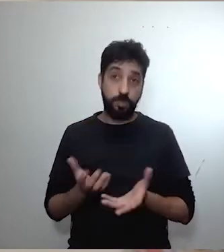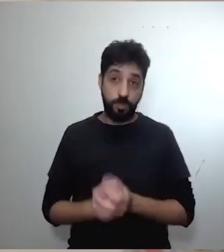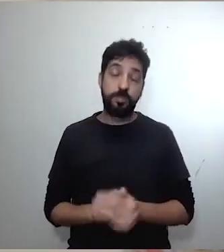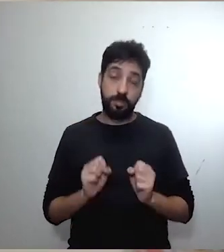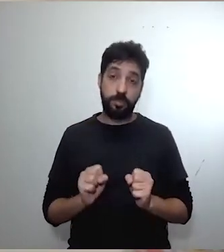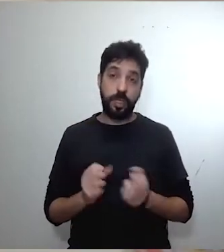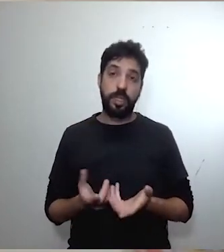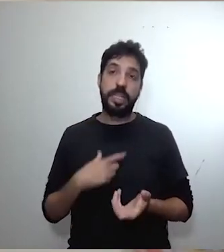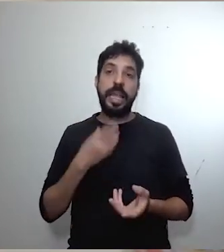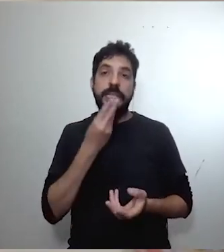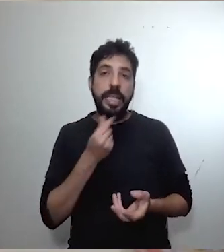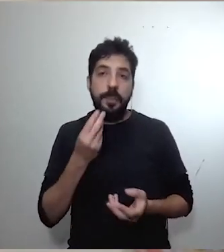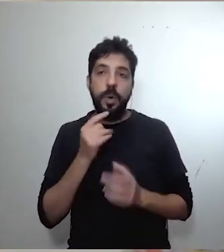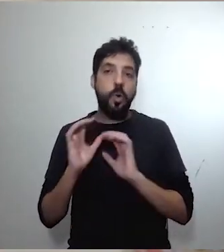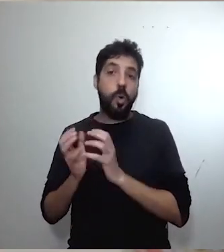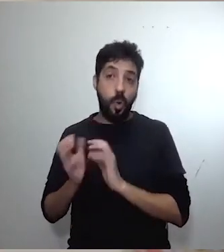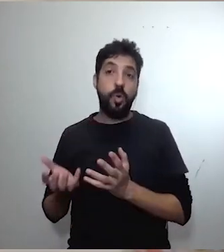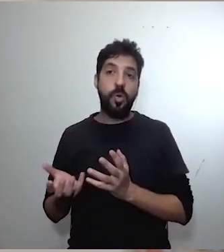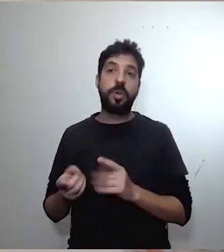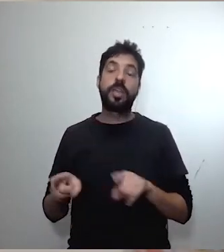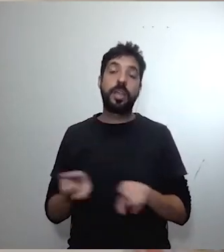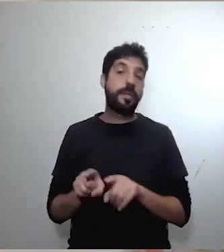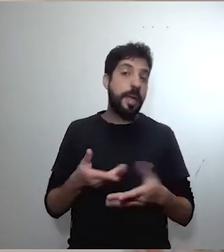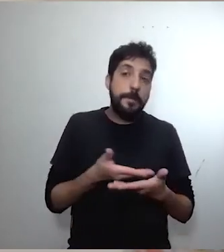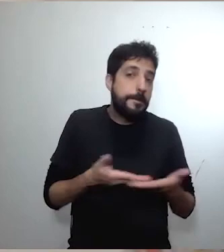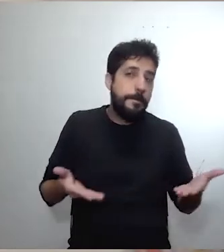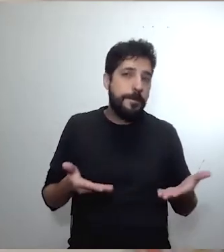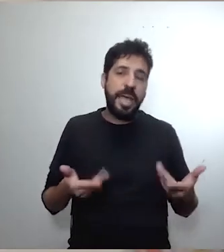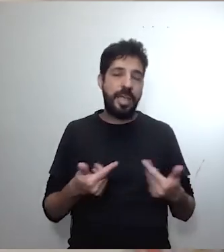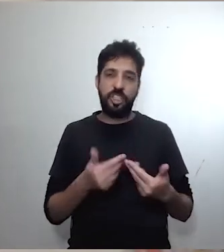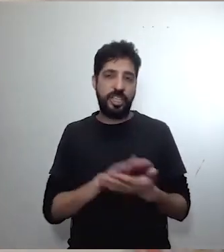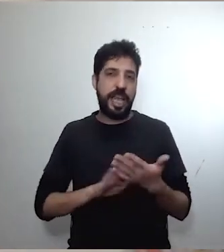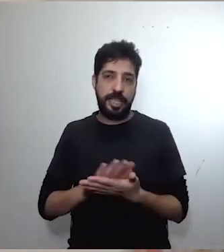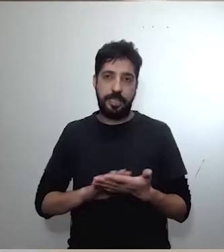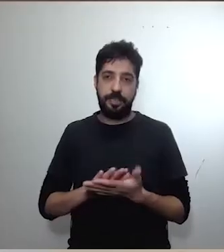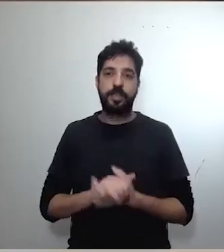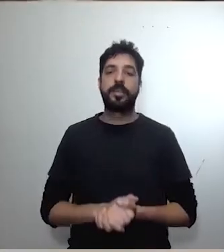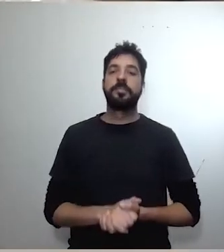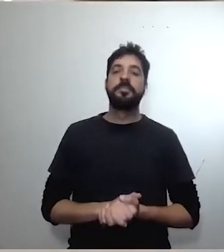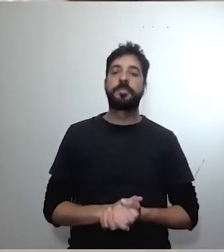de coco e você não vai perder impropriedades na receita.